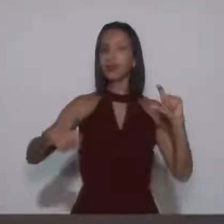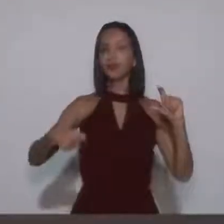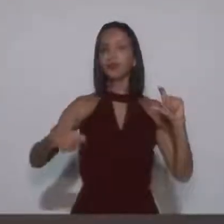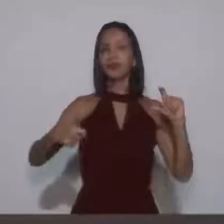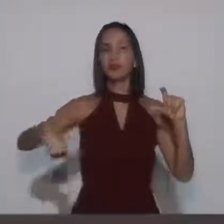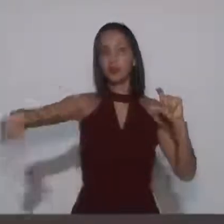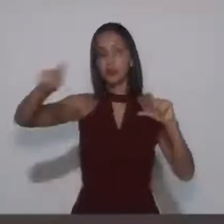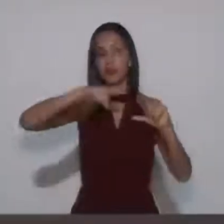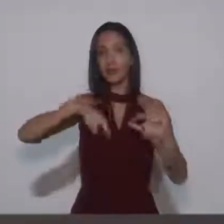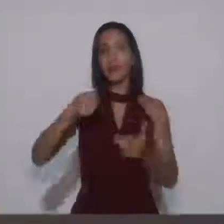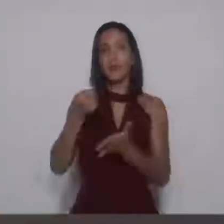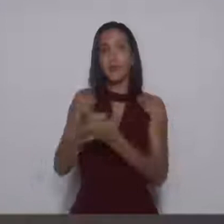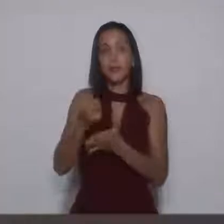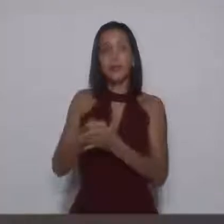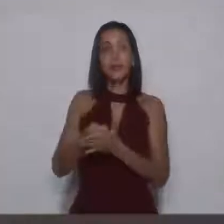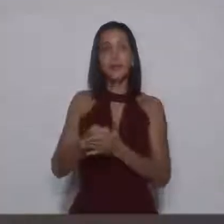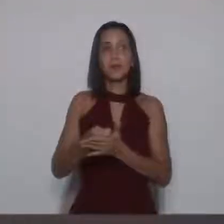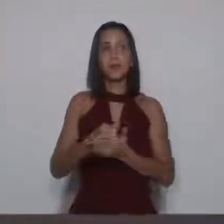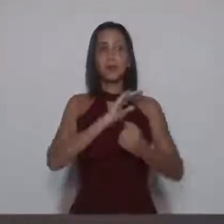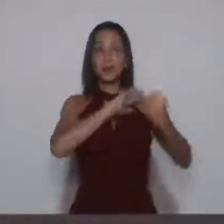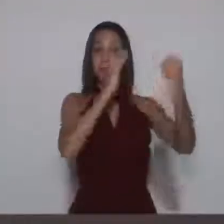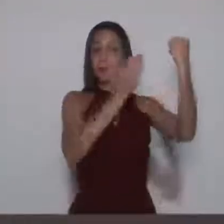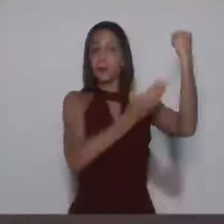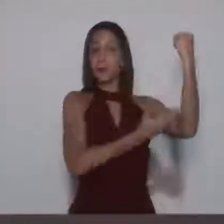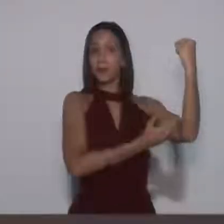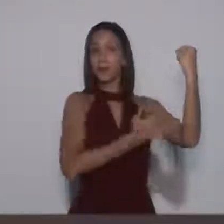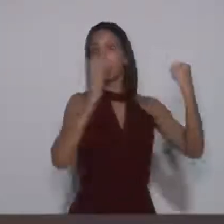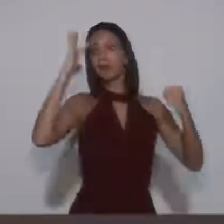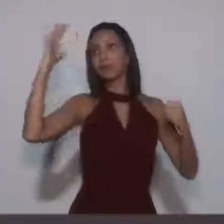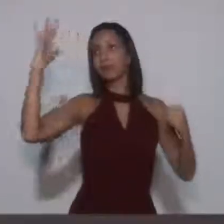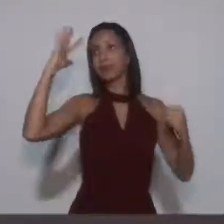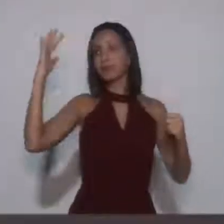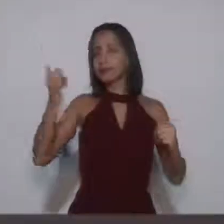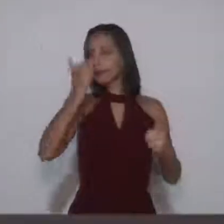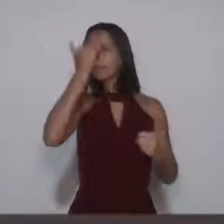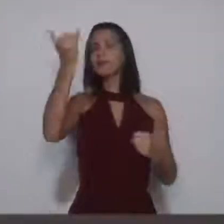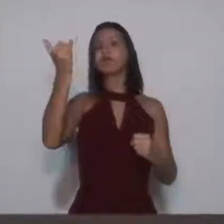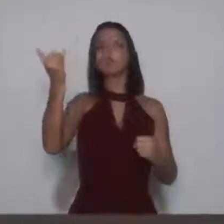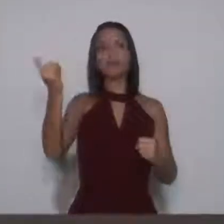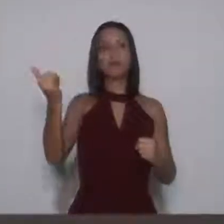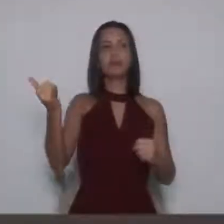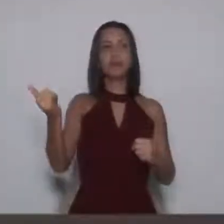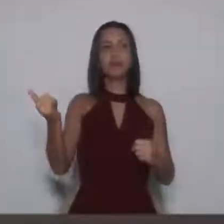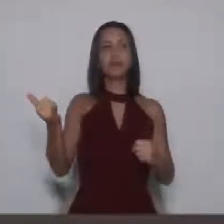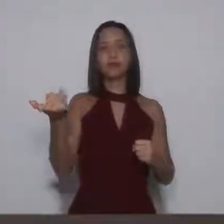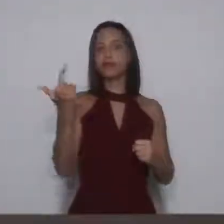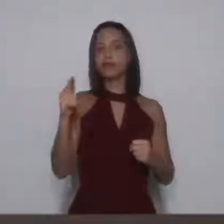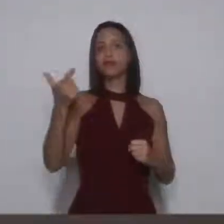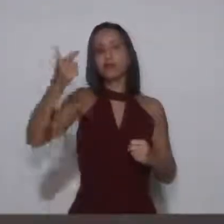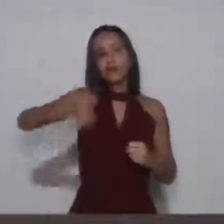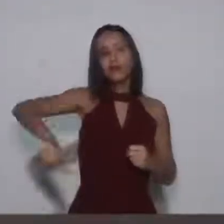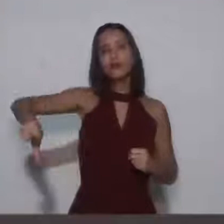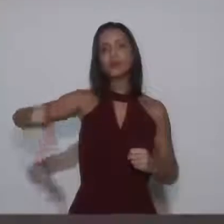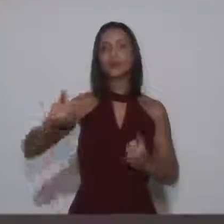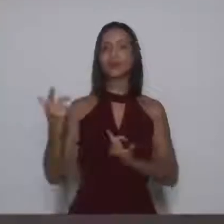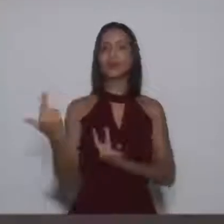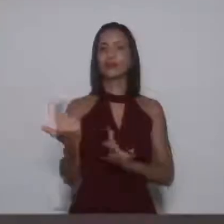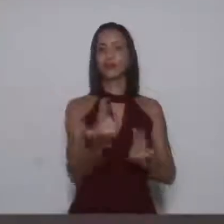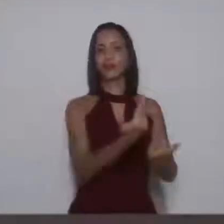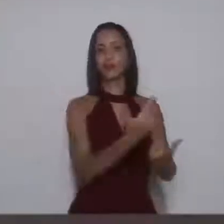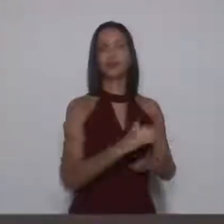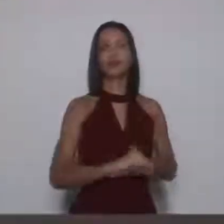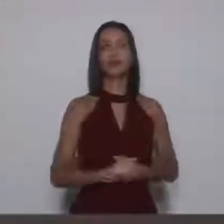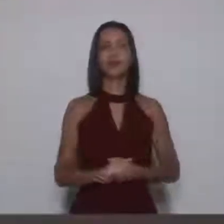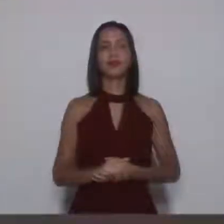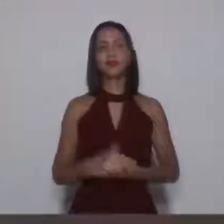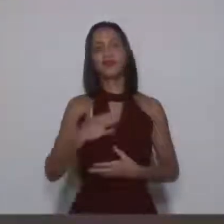como obrigação do poder público, refletir sobre os acidentes, para que o acidente não aconteça novamente nos mesmos moldes. E